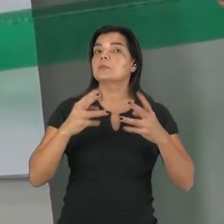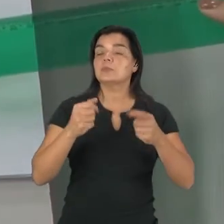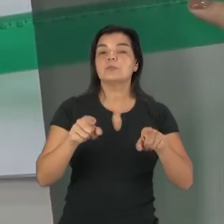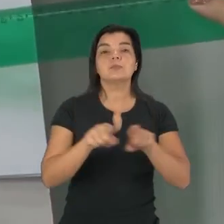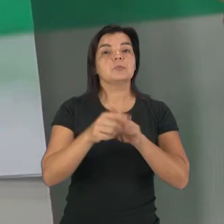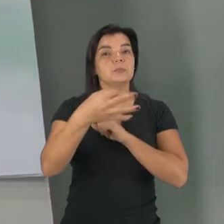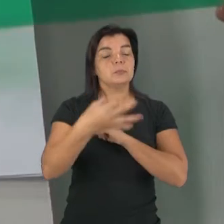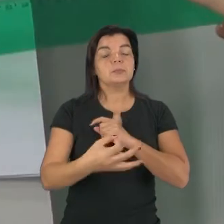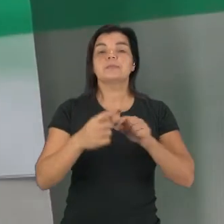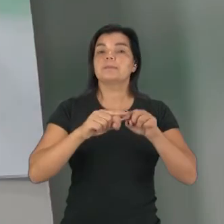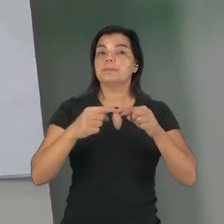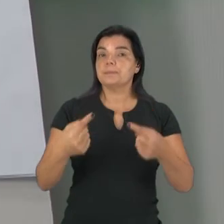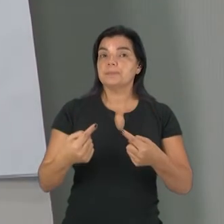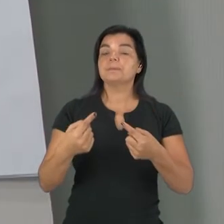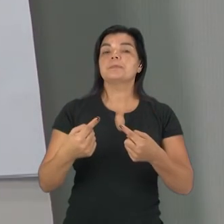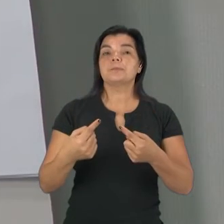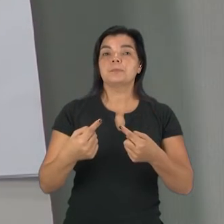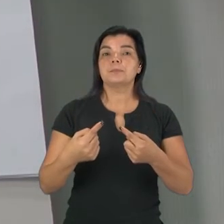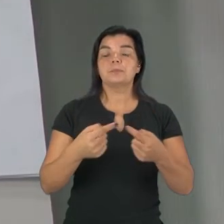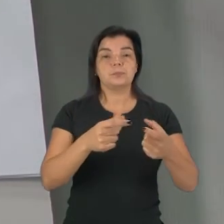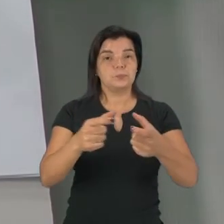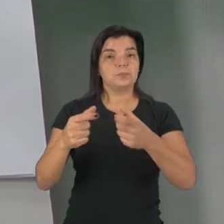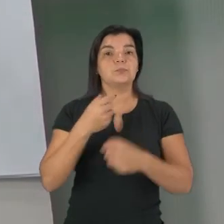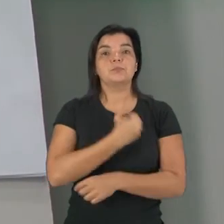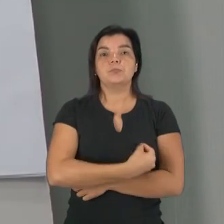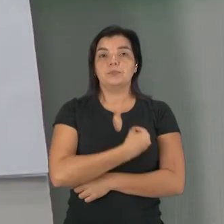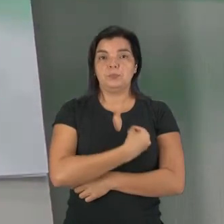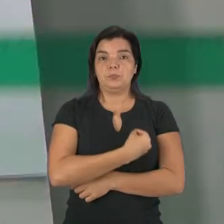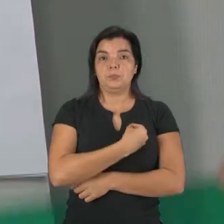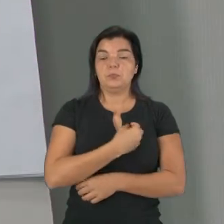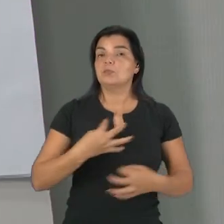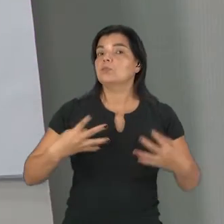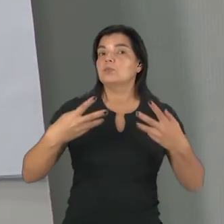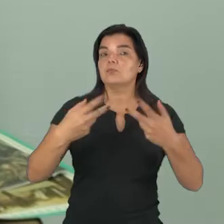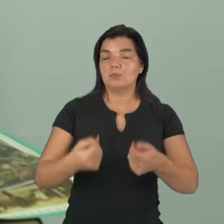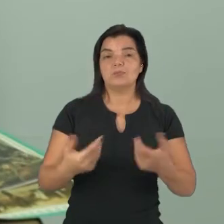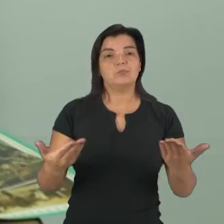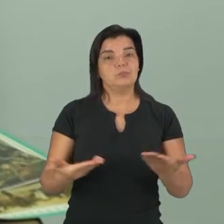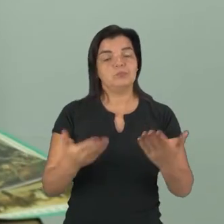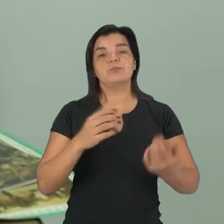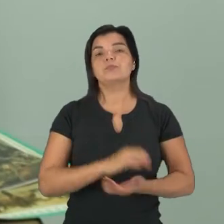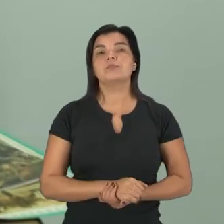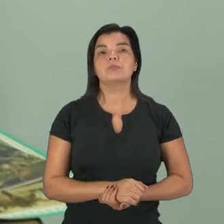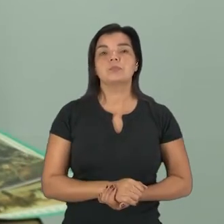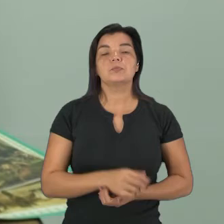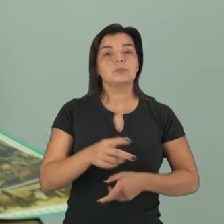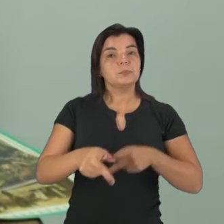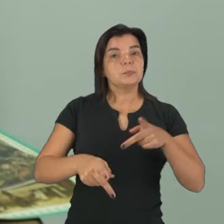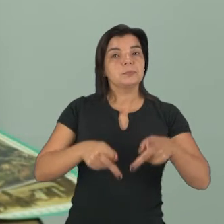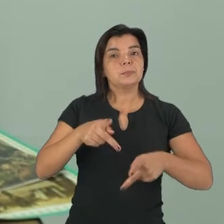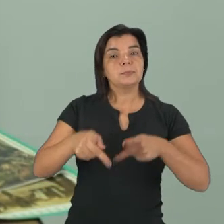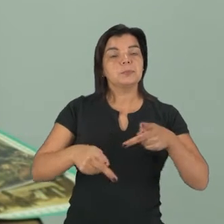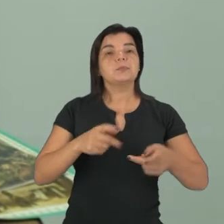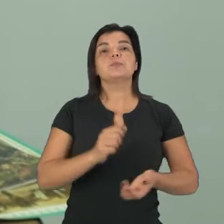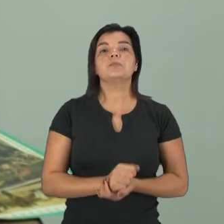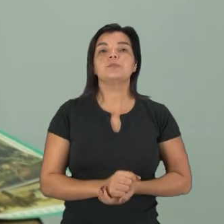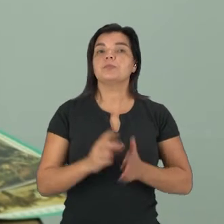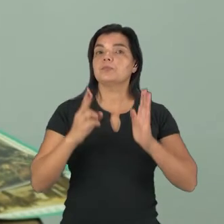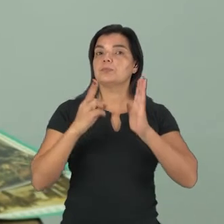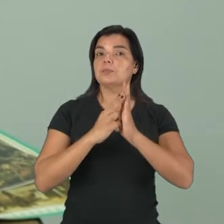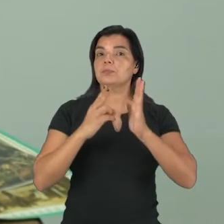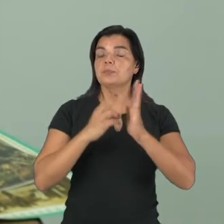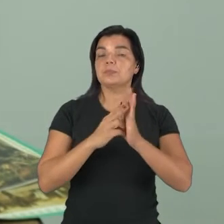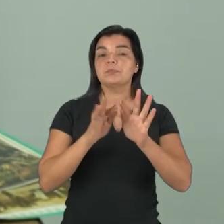regularizadas. Porém, onde eles habitavam era todo o território. E agora nós vemos que a população